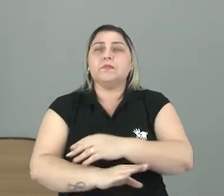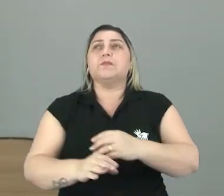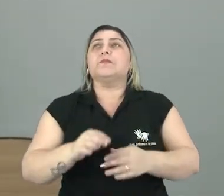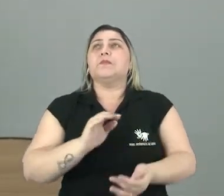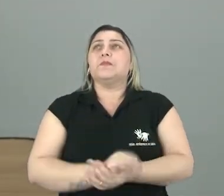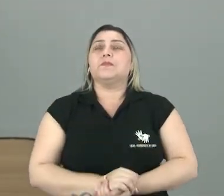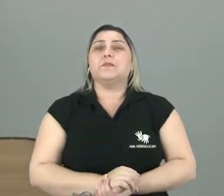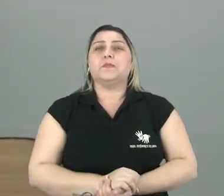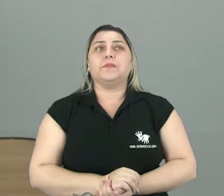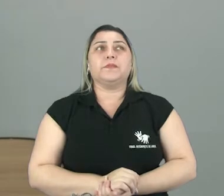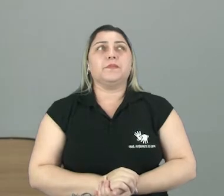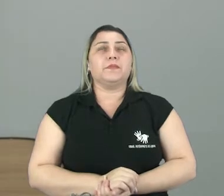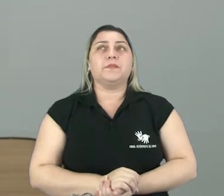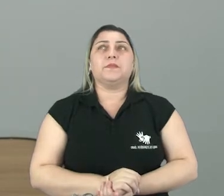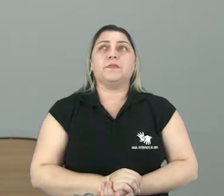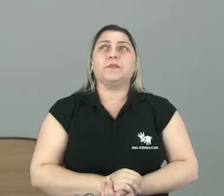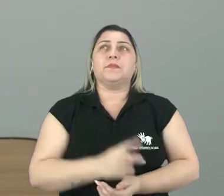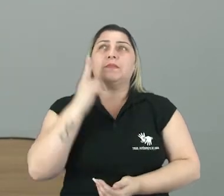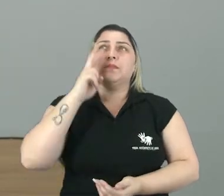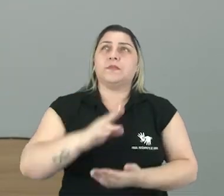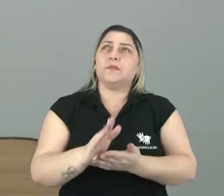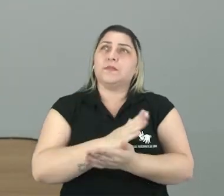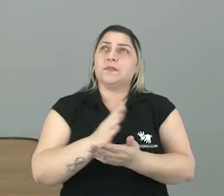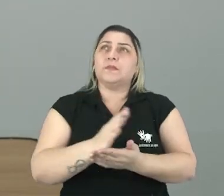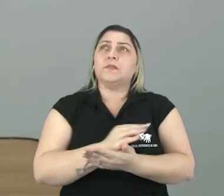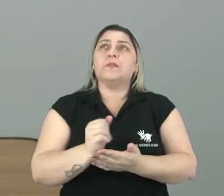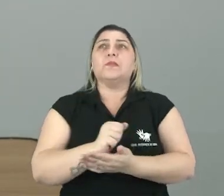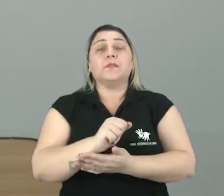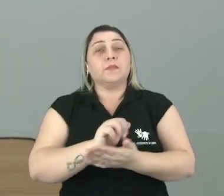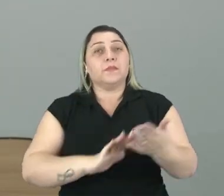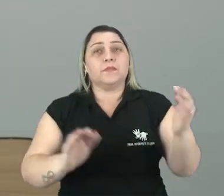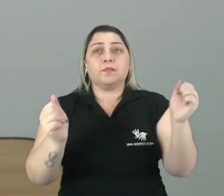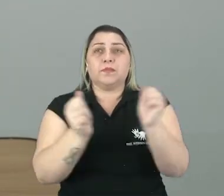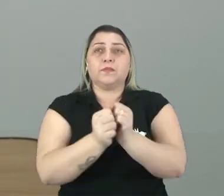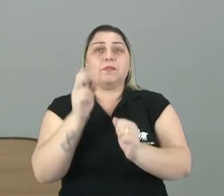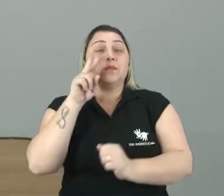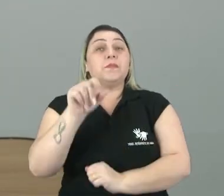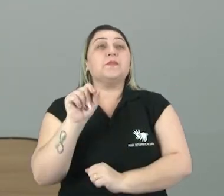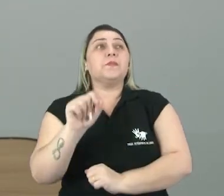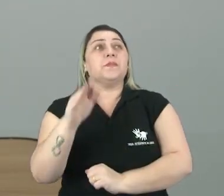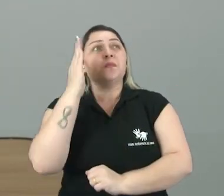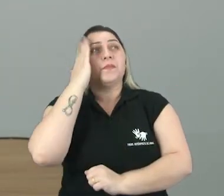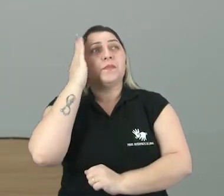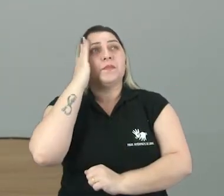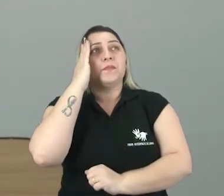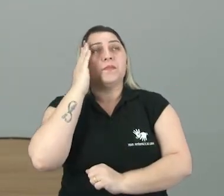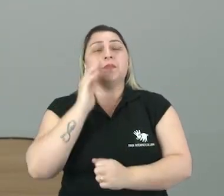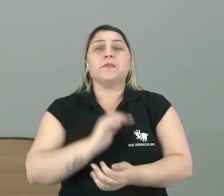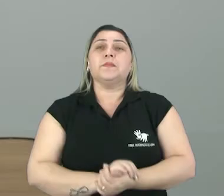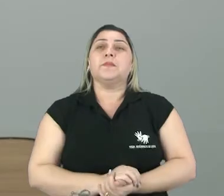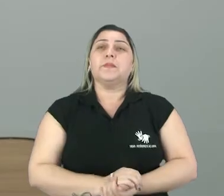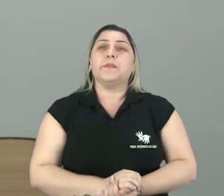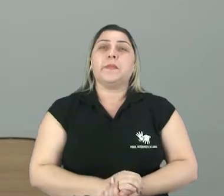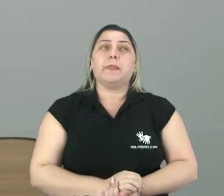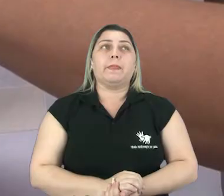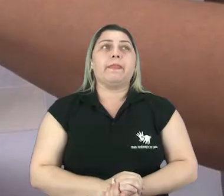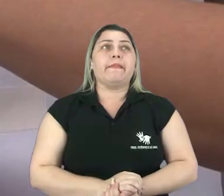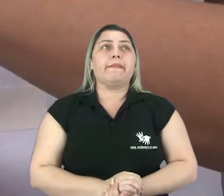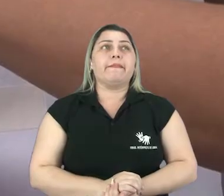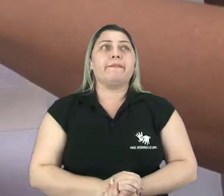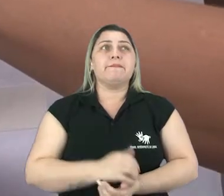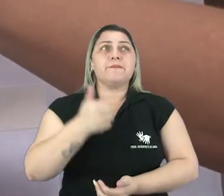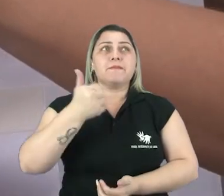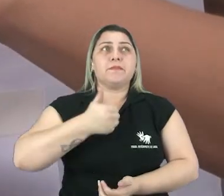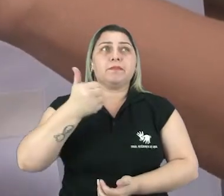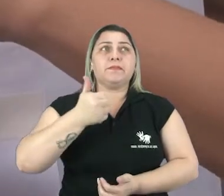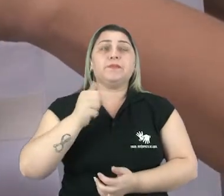que eles acreditam. Vamos ver algumas atividades juntos e a gente vê o que a gente compreendeu sobre isso aqui, tá bom? Vamos lá comigo aqui, ó, questão